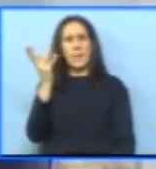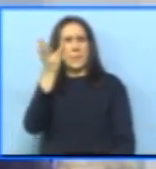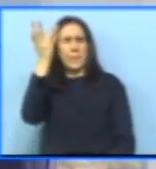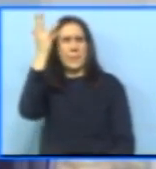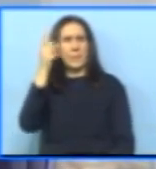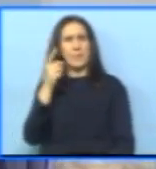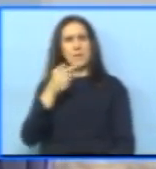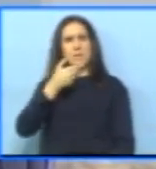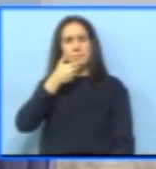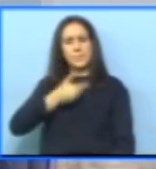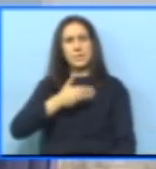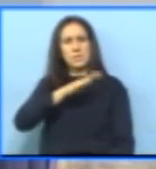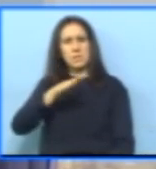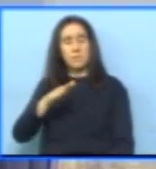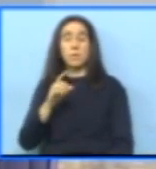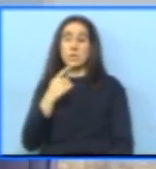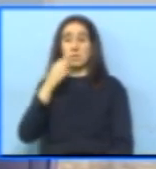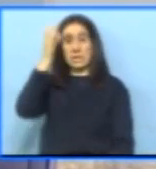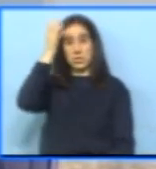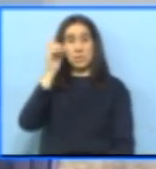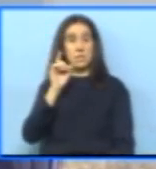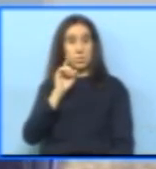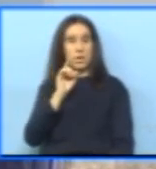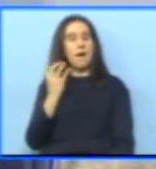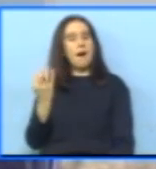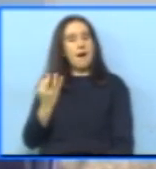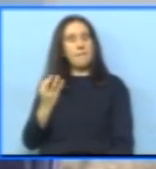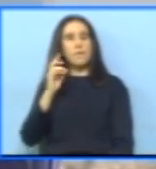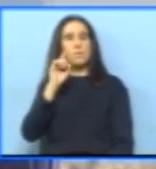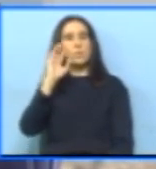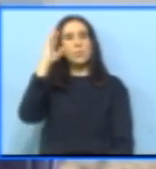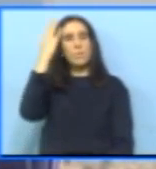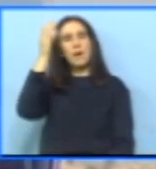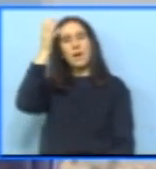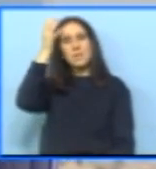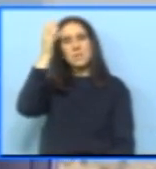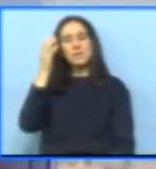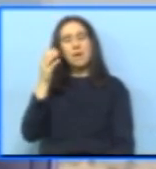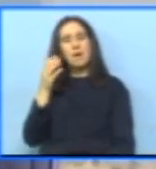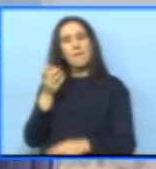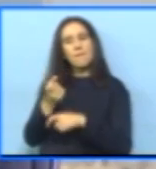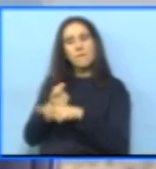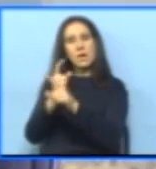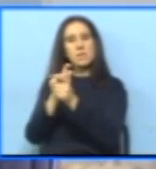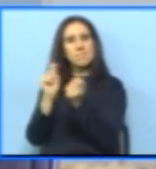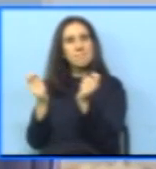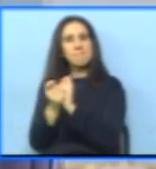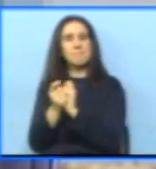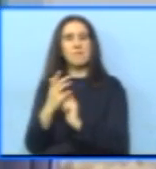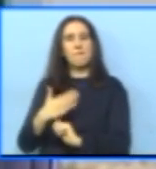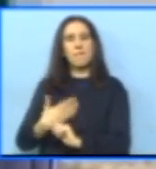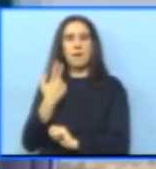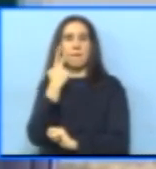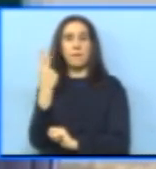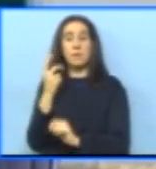e científicos. Isto não quer dizer que a inteligência não seja importante, é muito importante, mas é essa inteligência ao serviço da transformação da vida, porque a